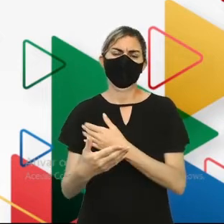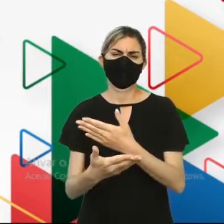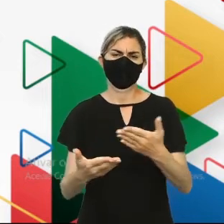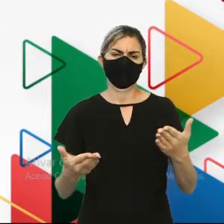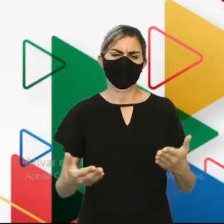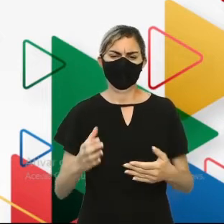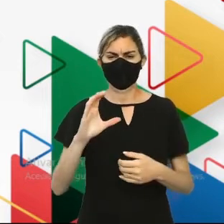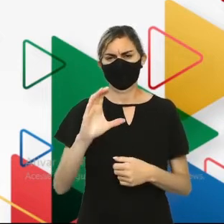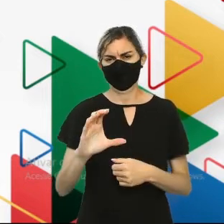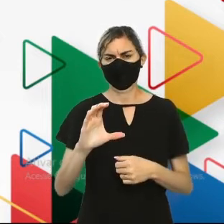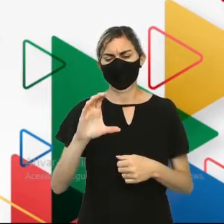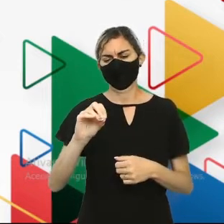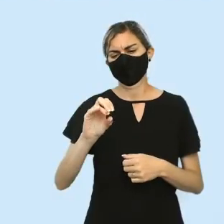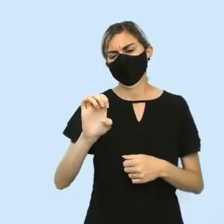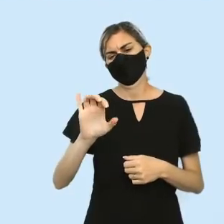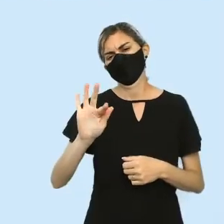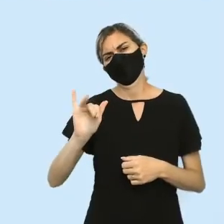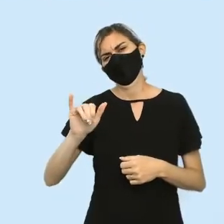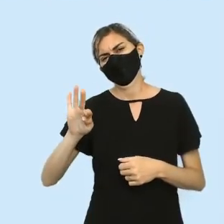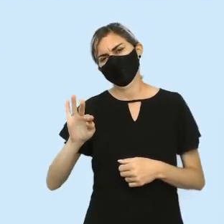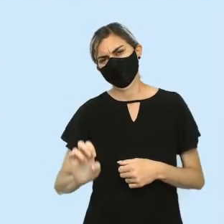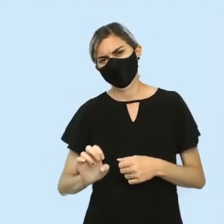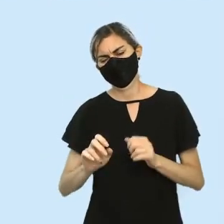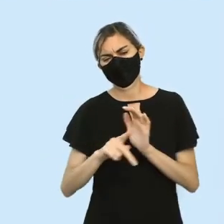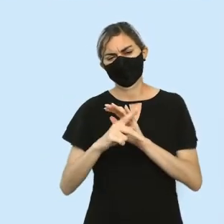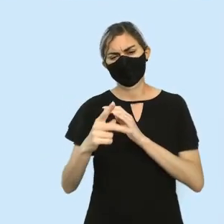C é o coeficiente de